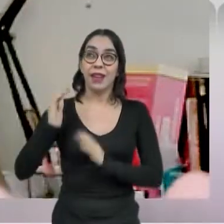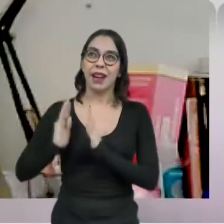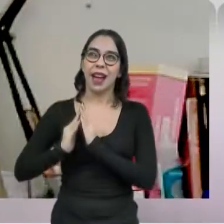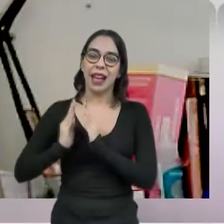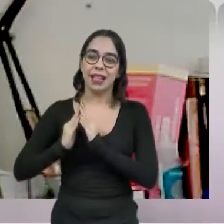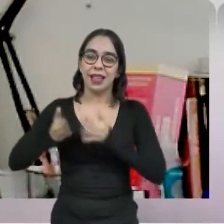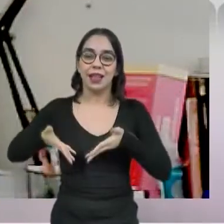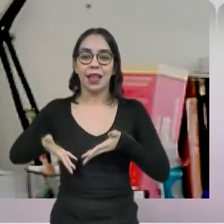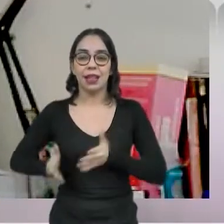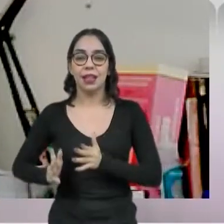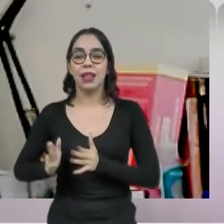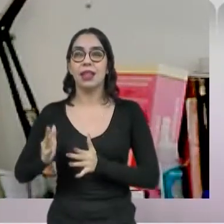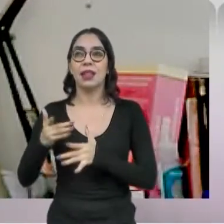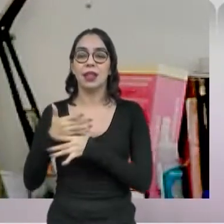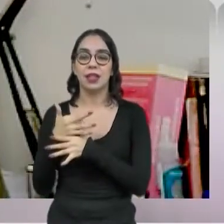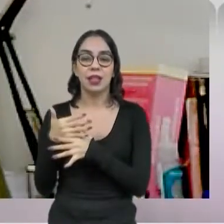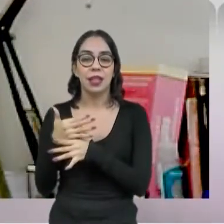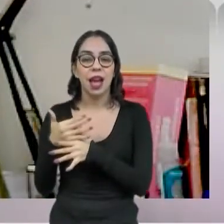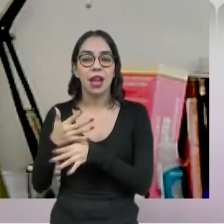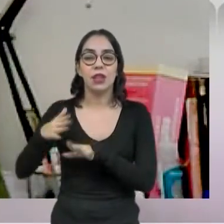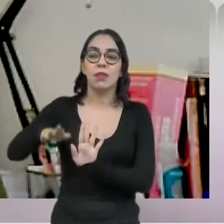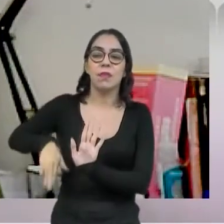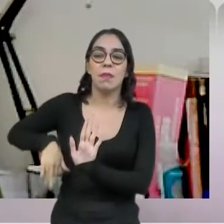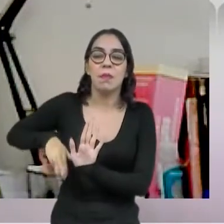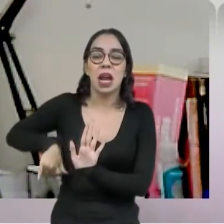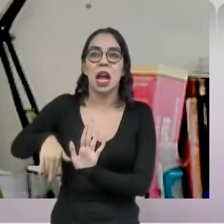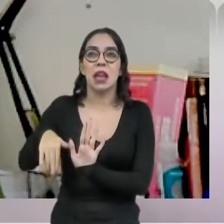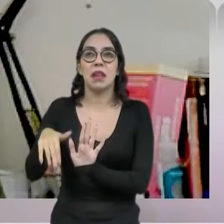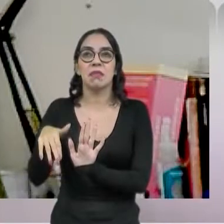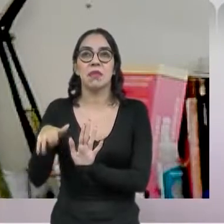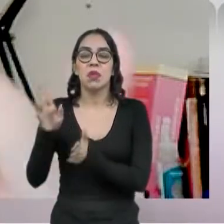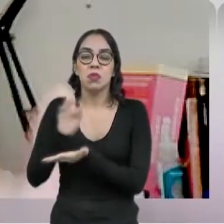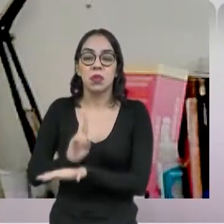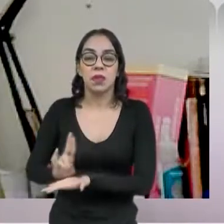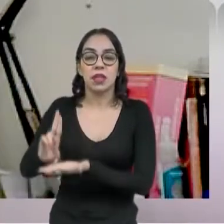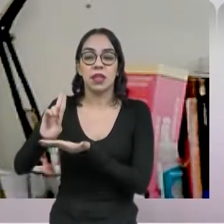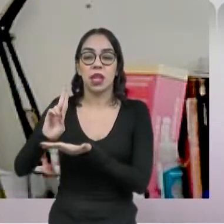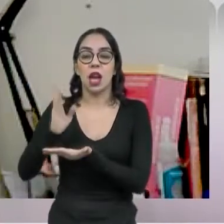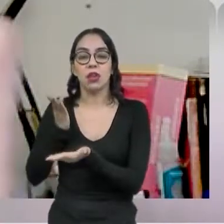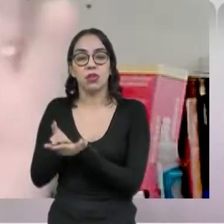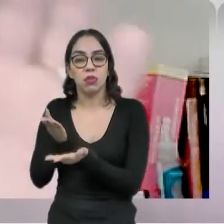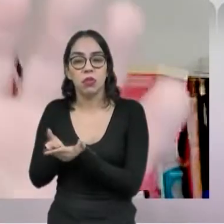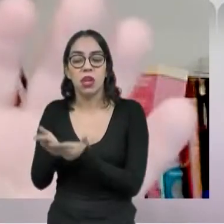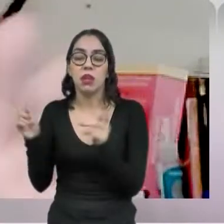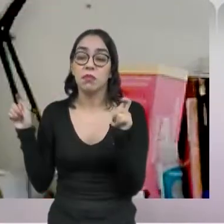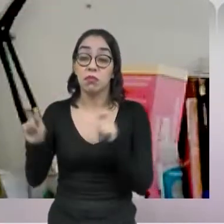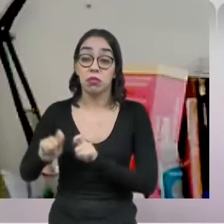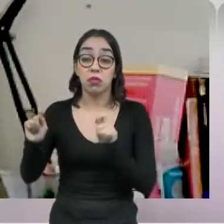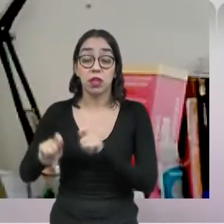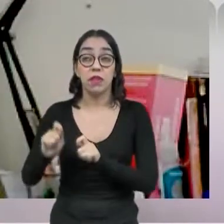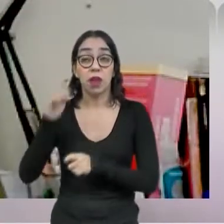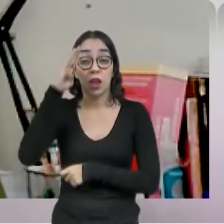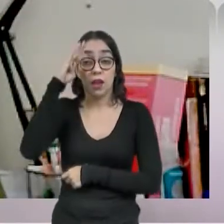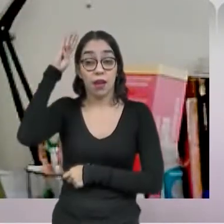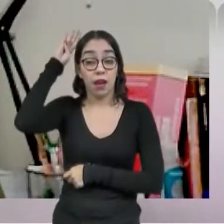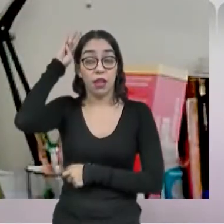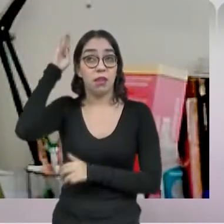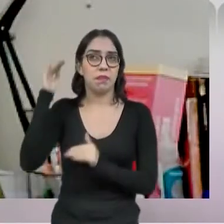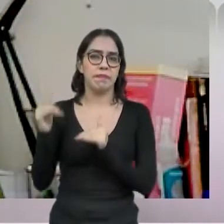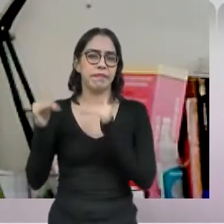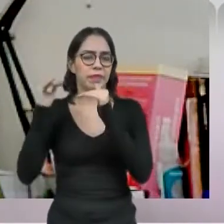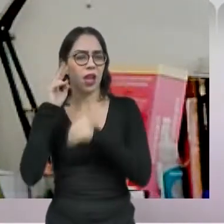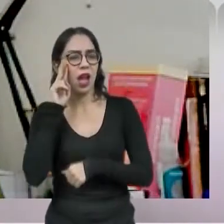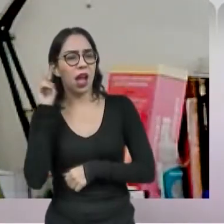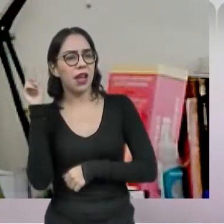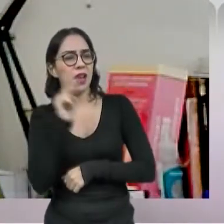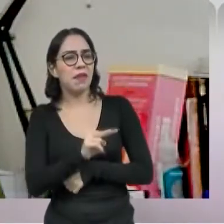portanto, de costas para o sertão, que tive acesso à universidade e tudo mais, olhava muito a devoção em torno